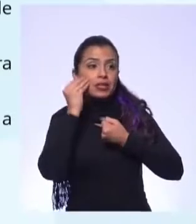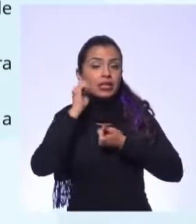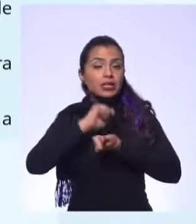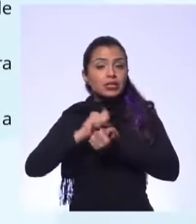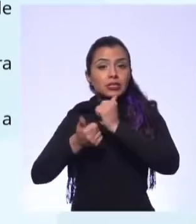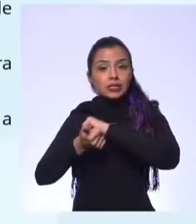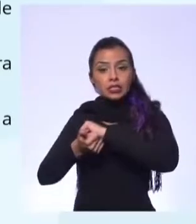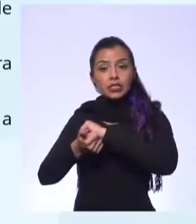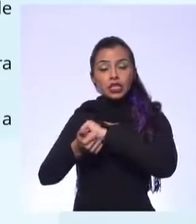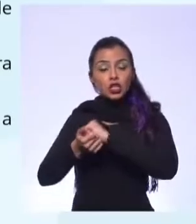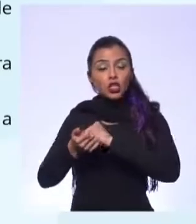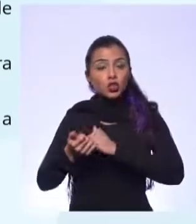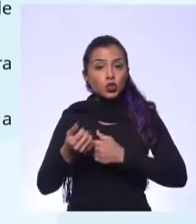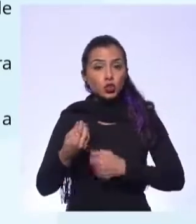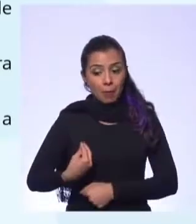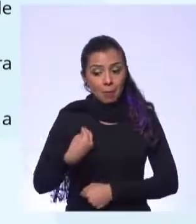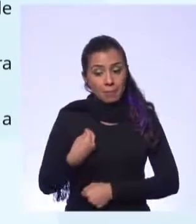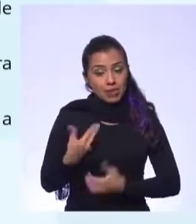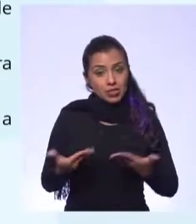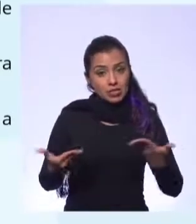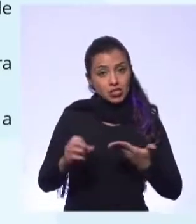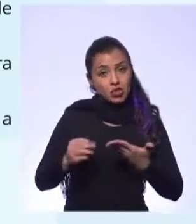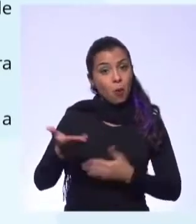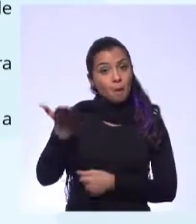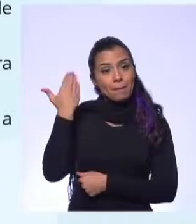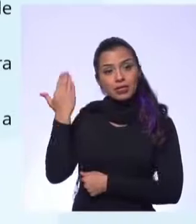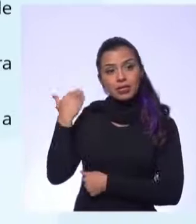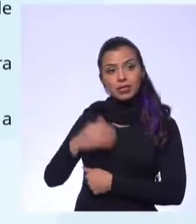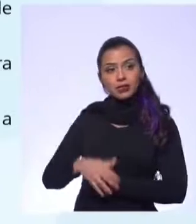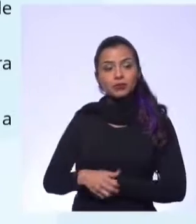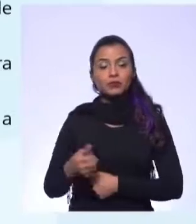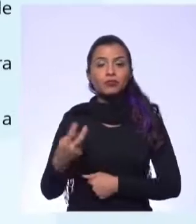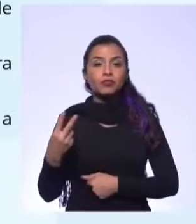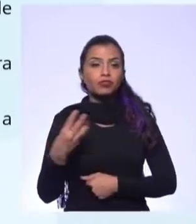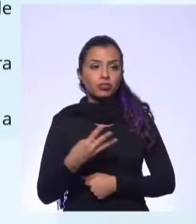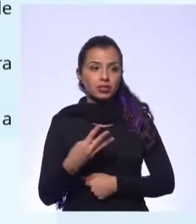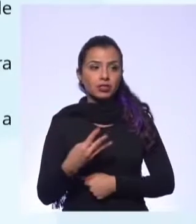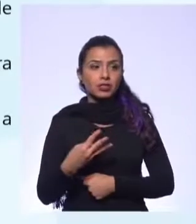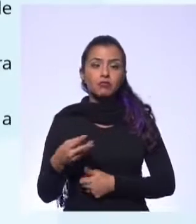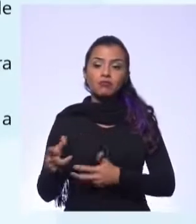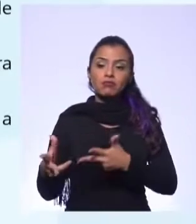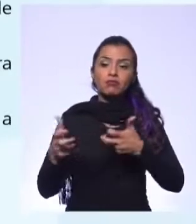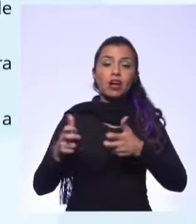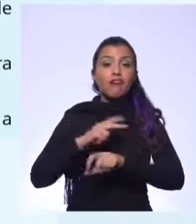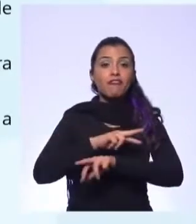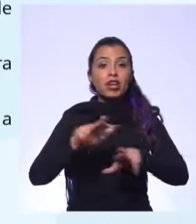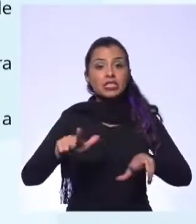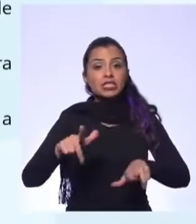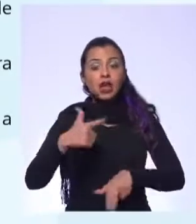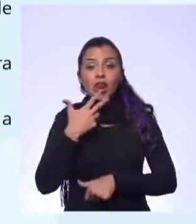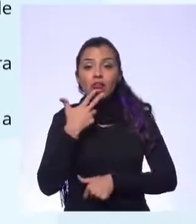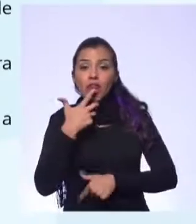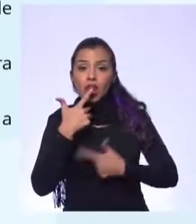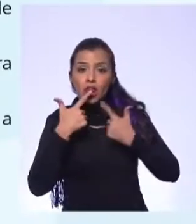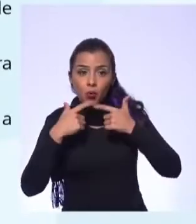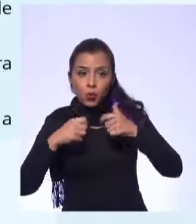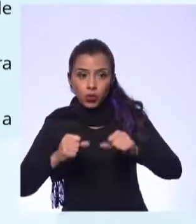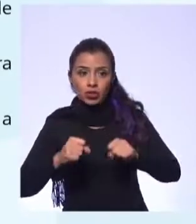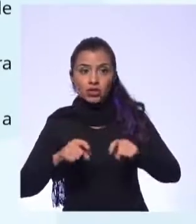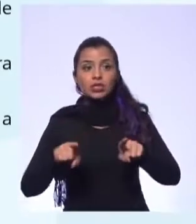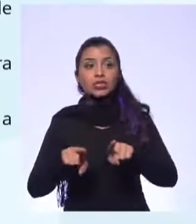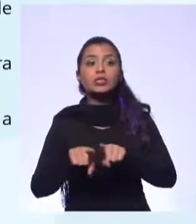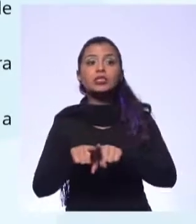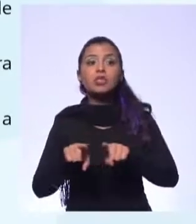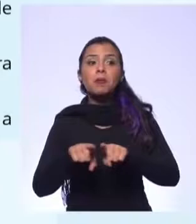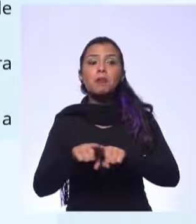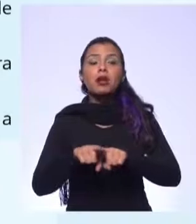habilidades no presente e no passado. 23. Reconhecer a variação linguística como manifestação de formas de pensar